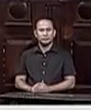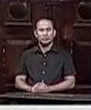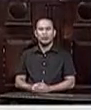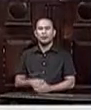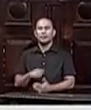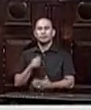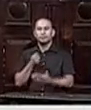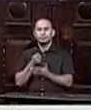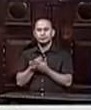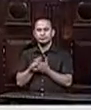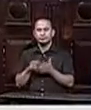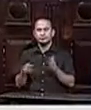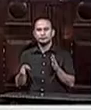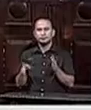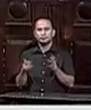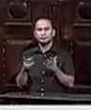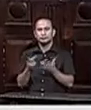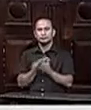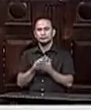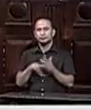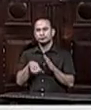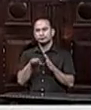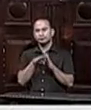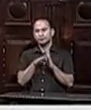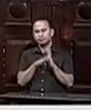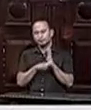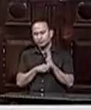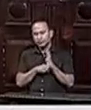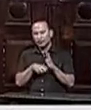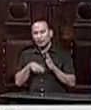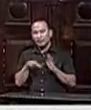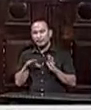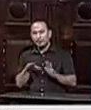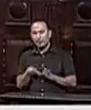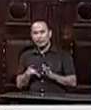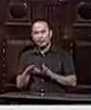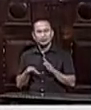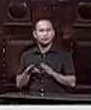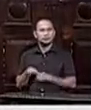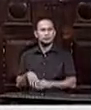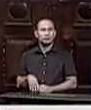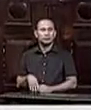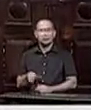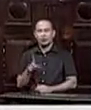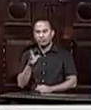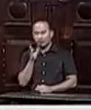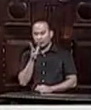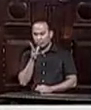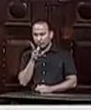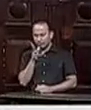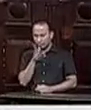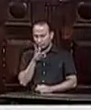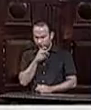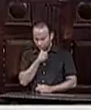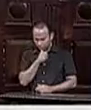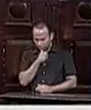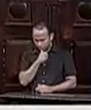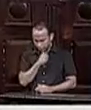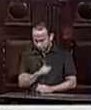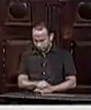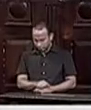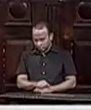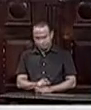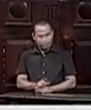cumpridas, mas numa velocidade muito pequena. Presidindo